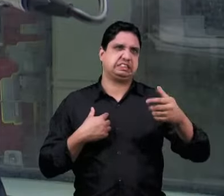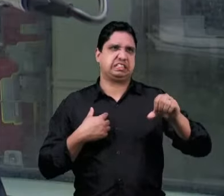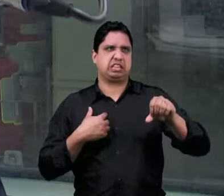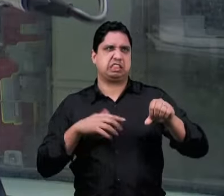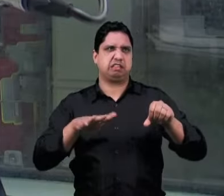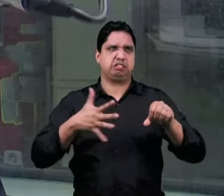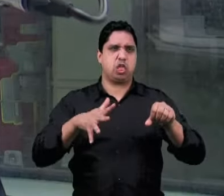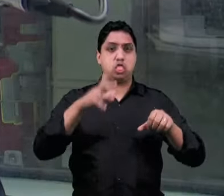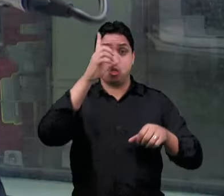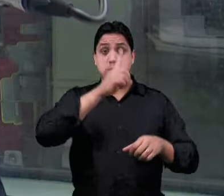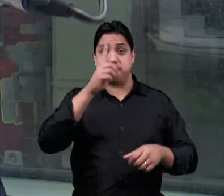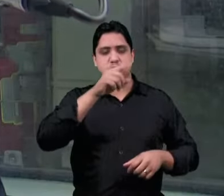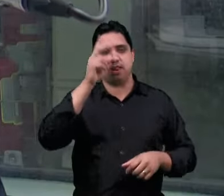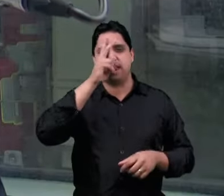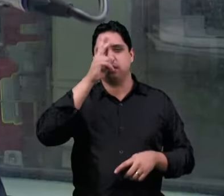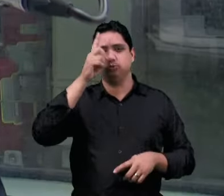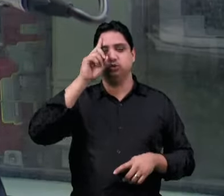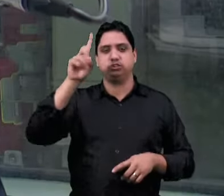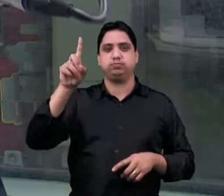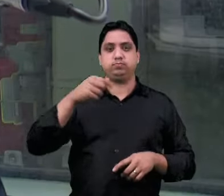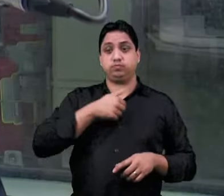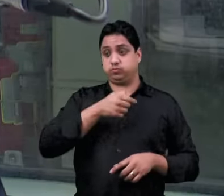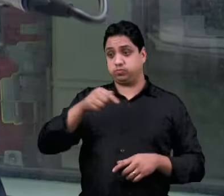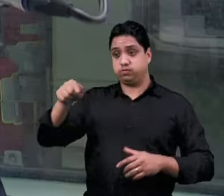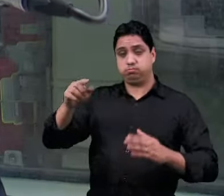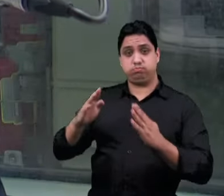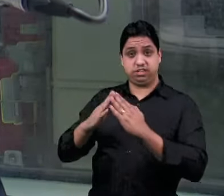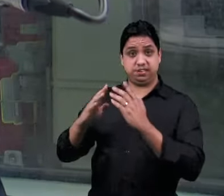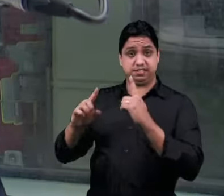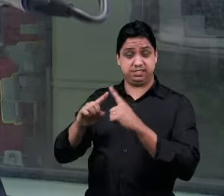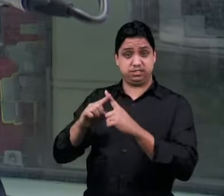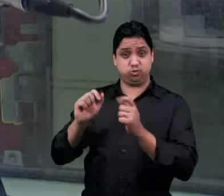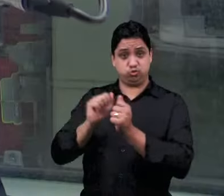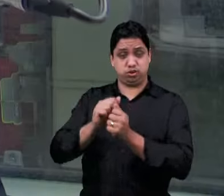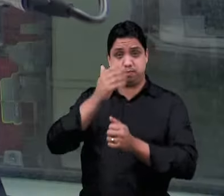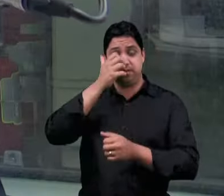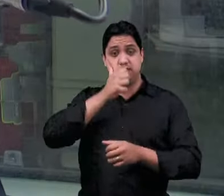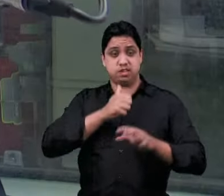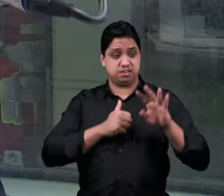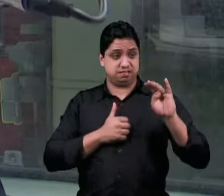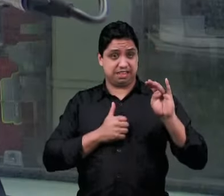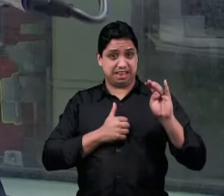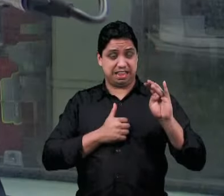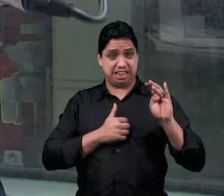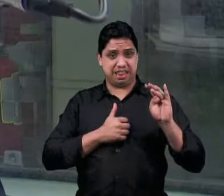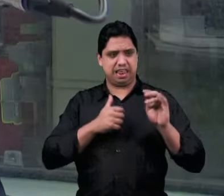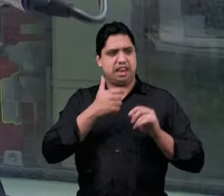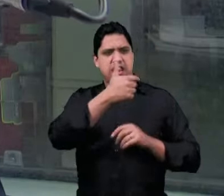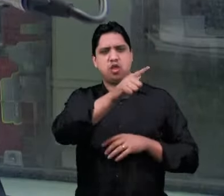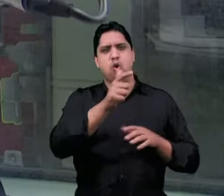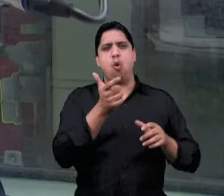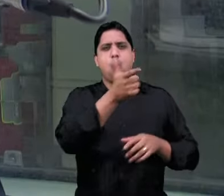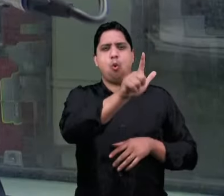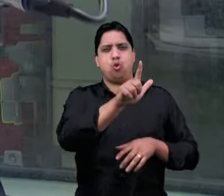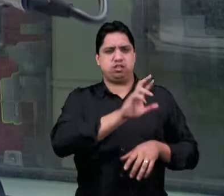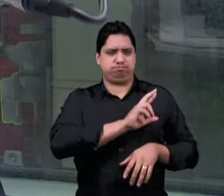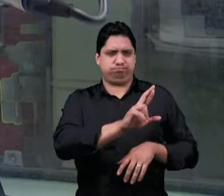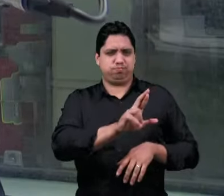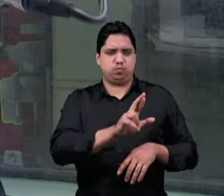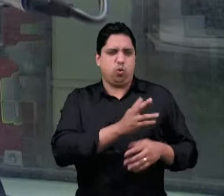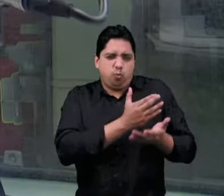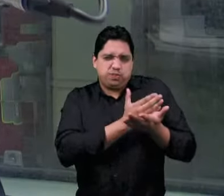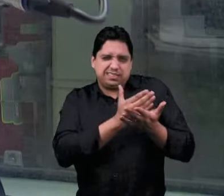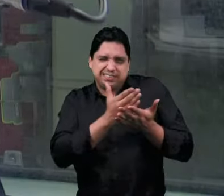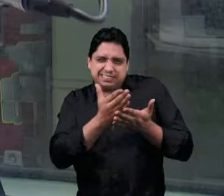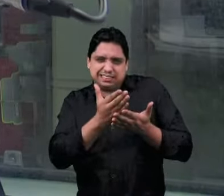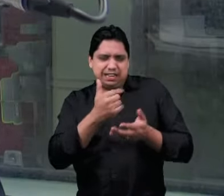1979, era um domingo. Eu fui para a igreja com a minha esposa, ela estava frequentando uma outra igreja evangélica, começando